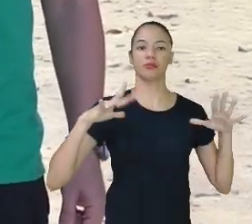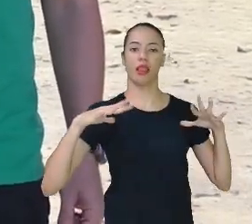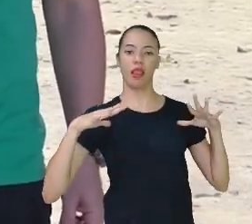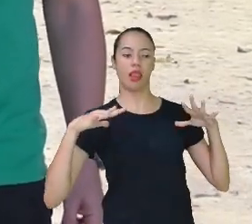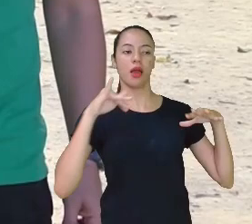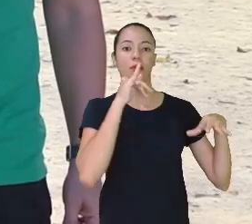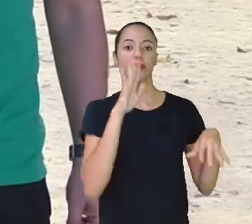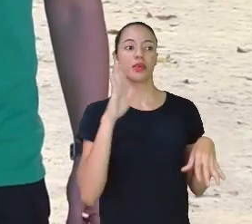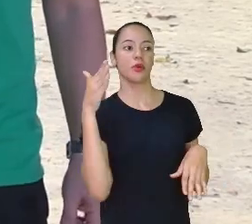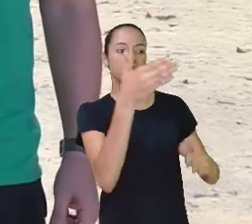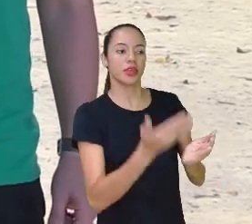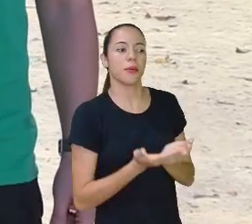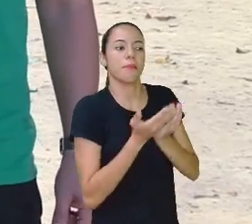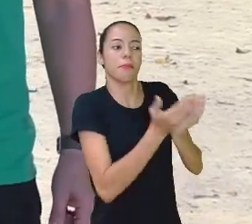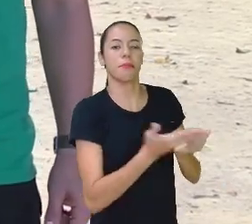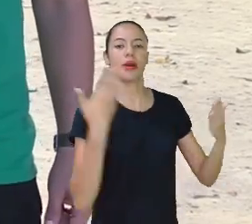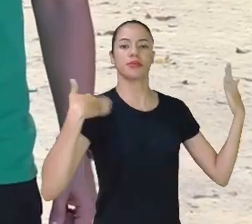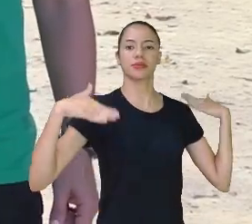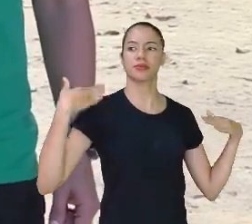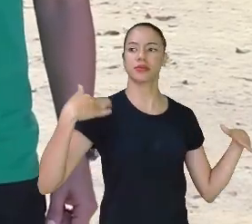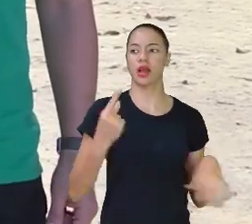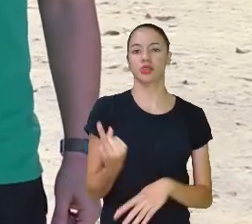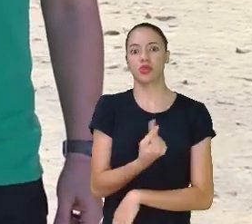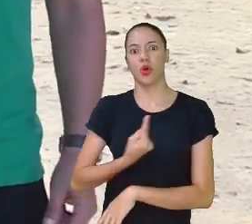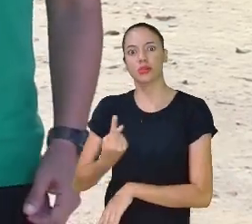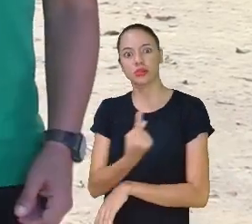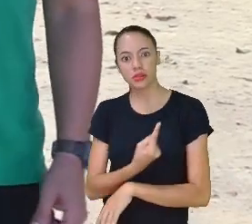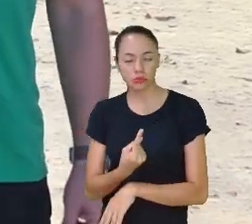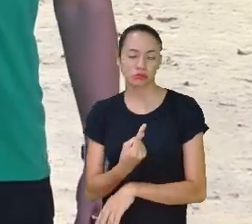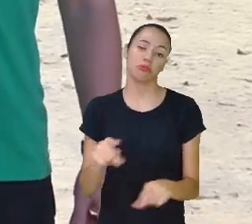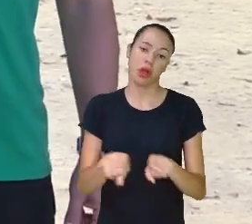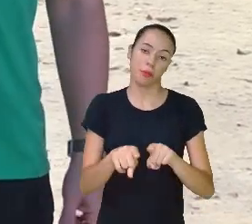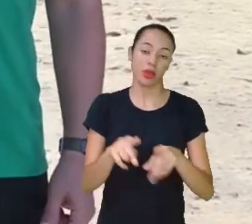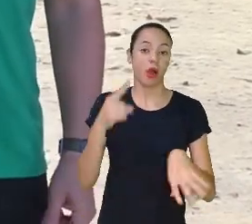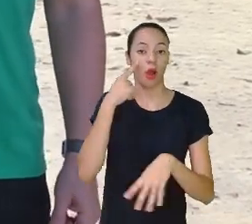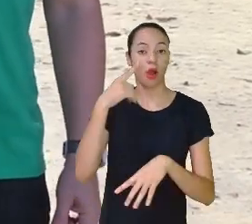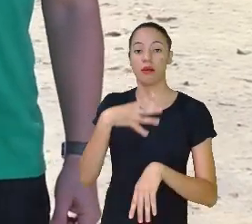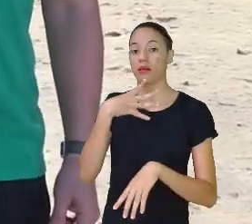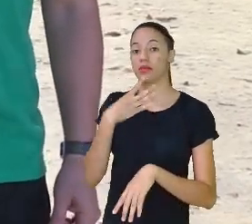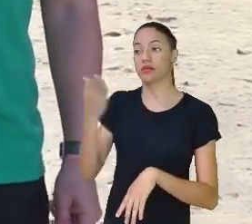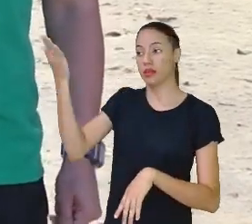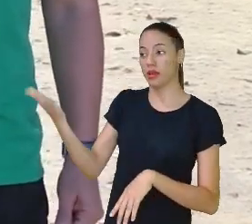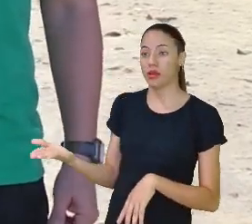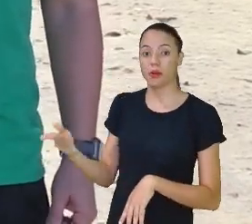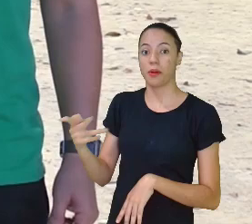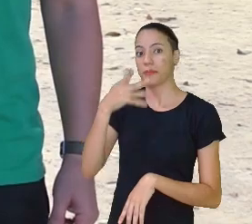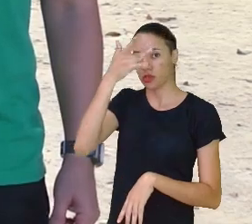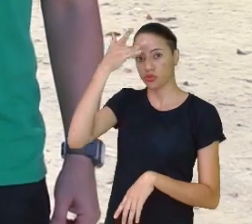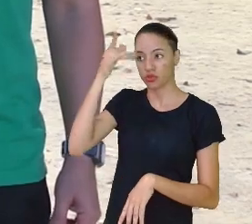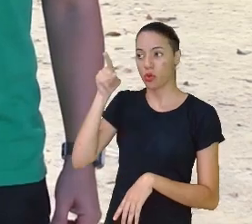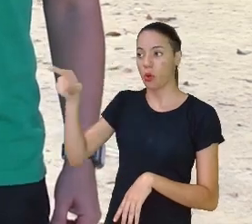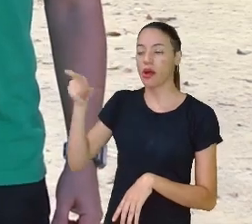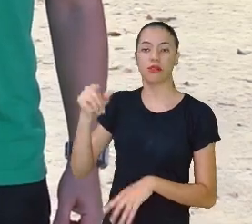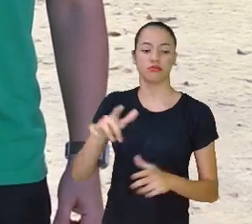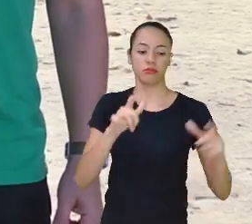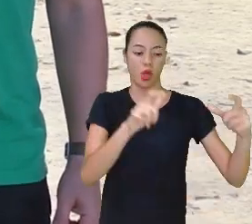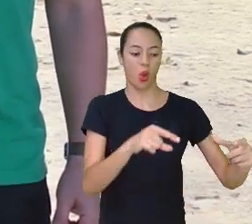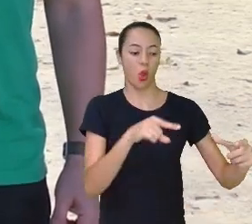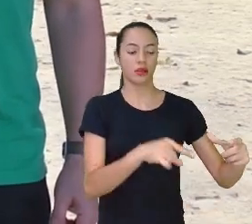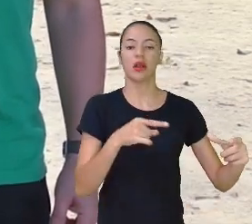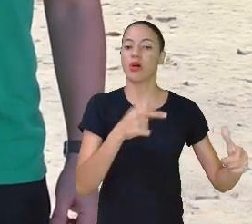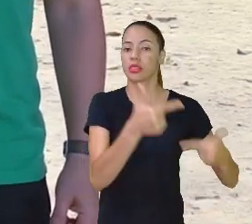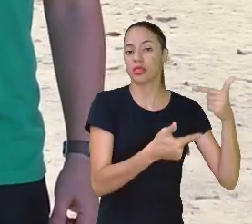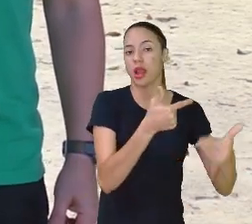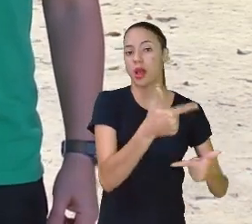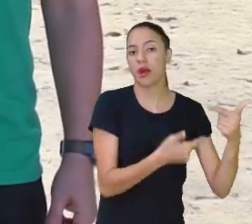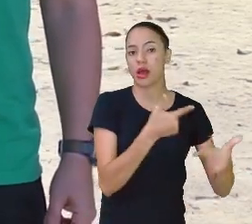amigos, vir com a família, vir sozinho, né? Então a gente vai conhecer uma pessoa que faz desse local o seu local de ganha-pão, o seu